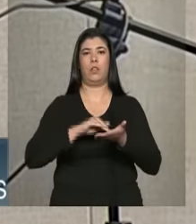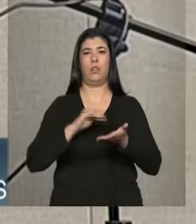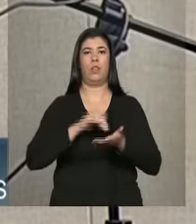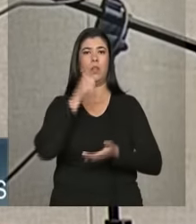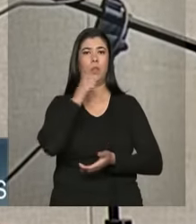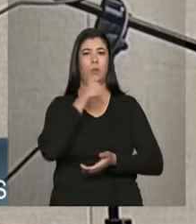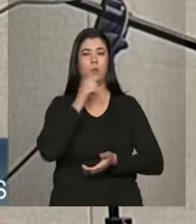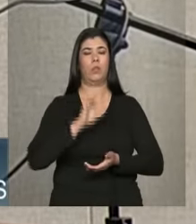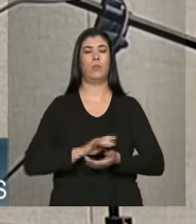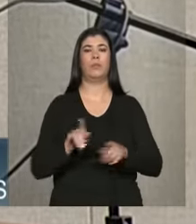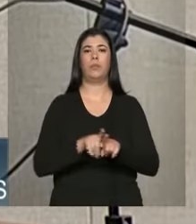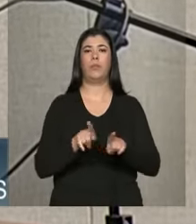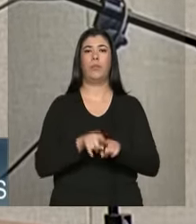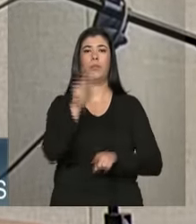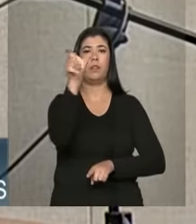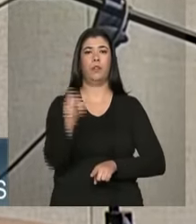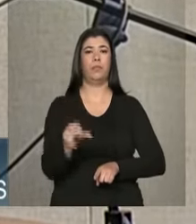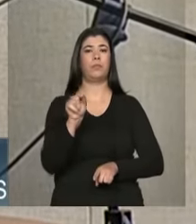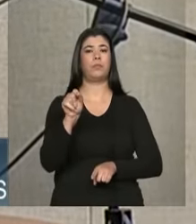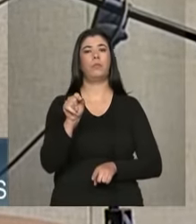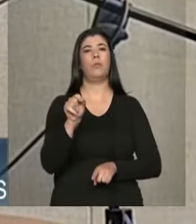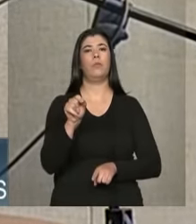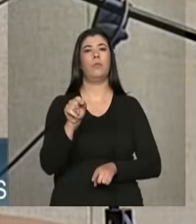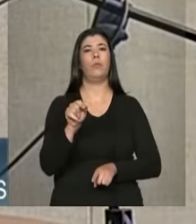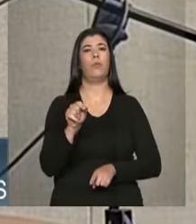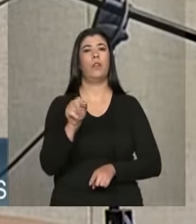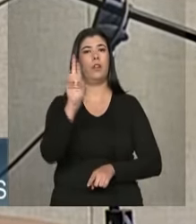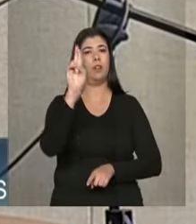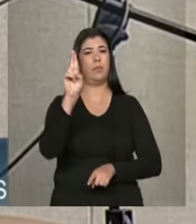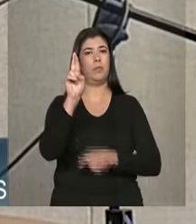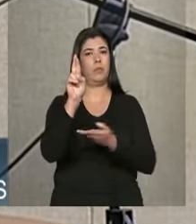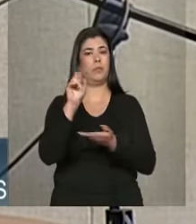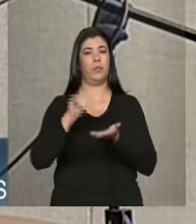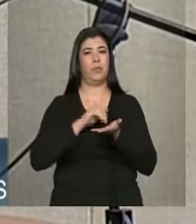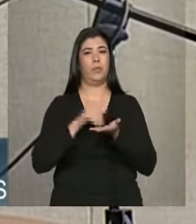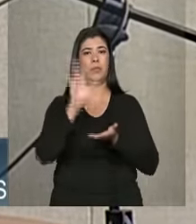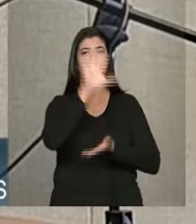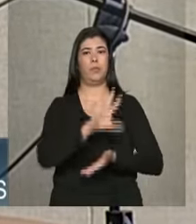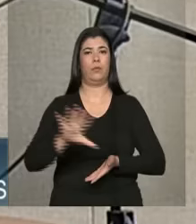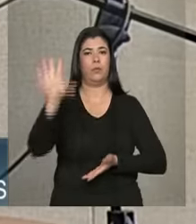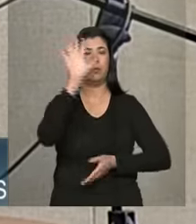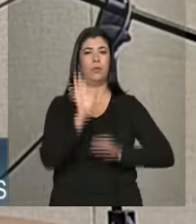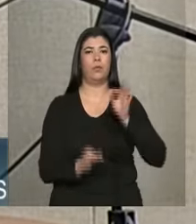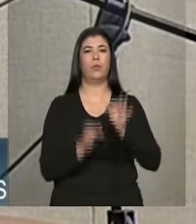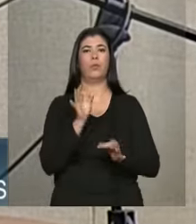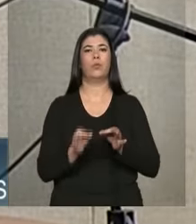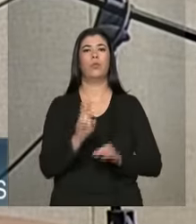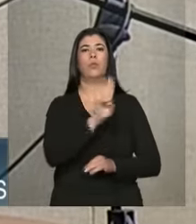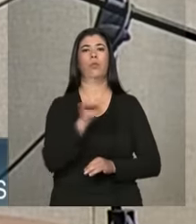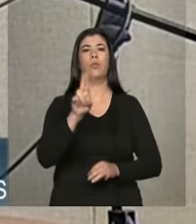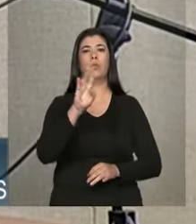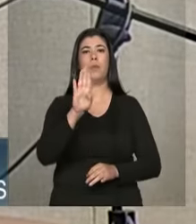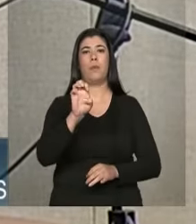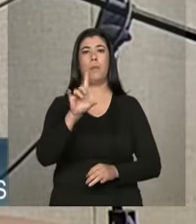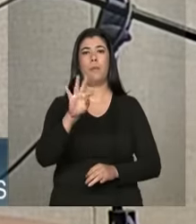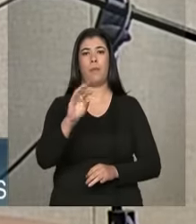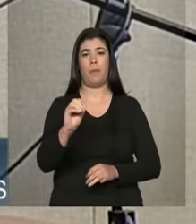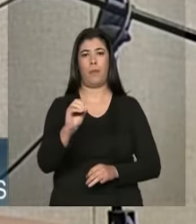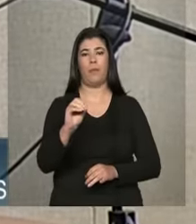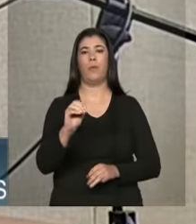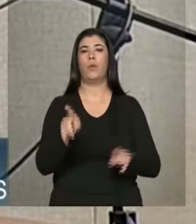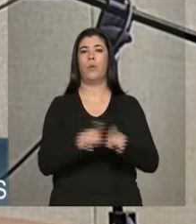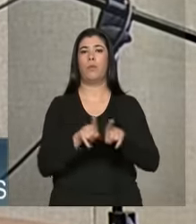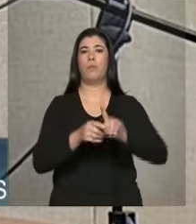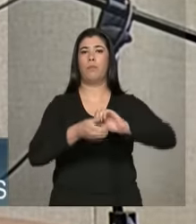eh e na pessoa do meu querido amigo secretário Nacional de Justiça Beto Vasconcelos saudar